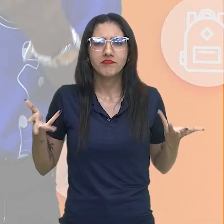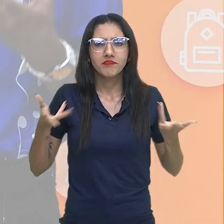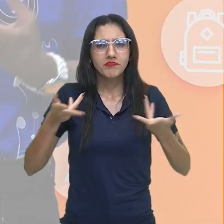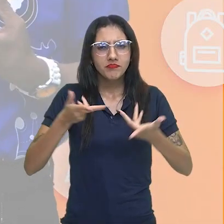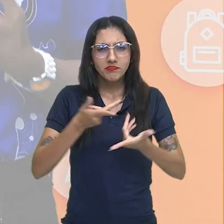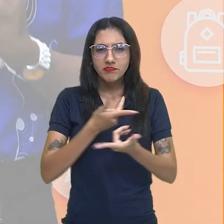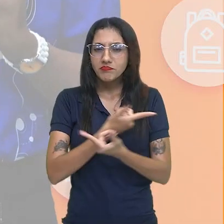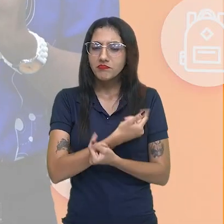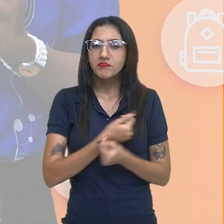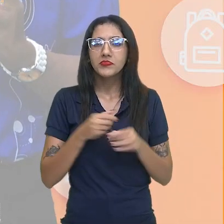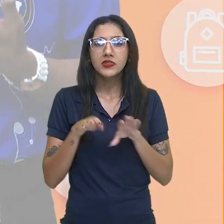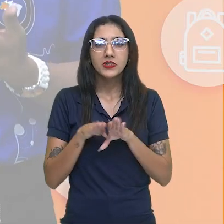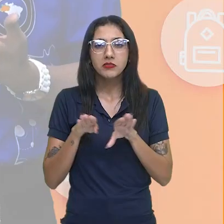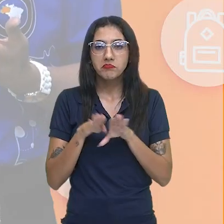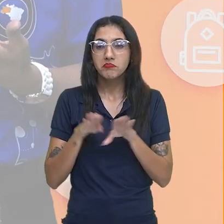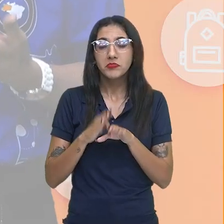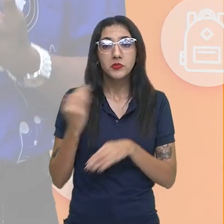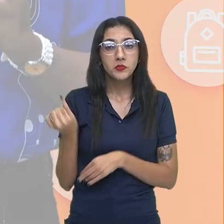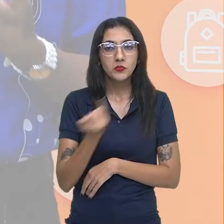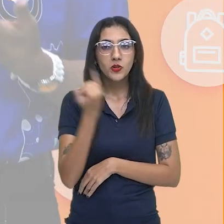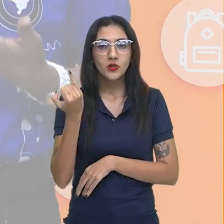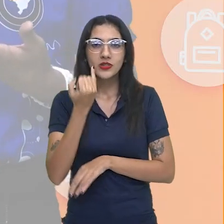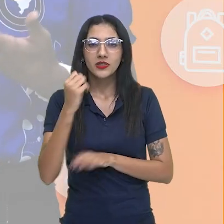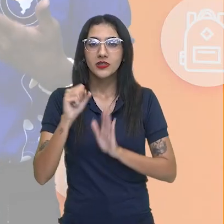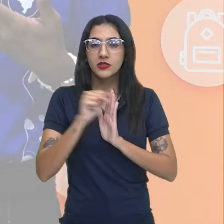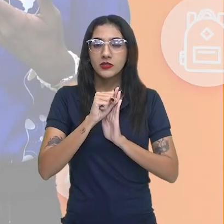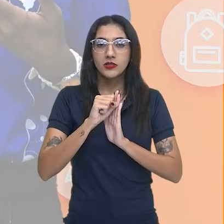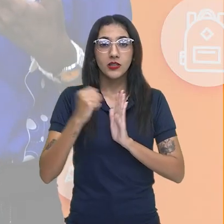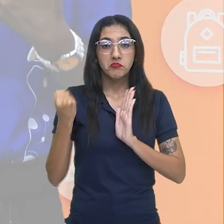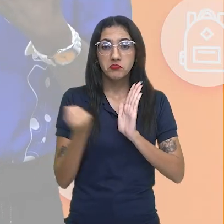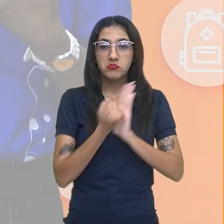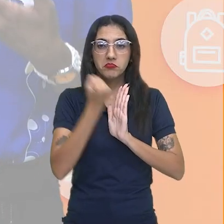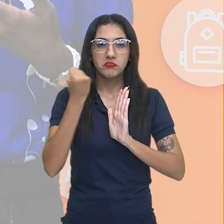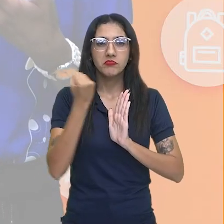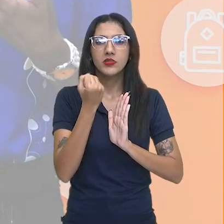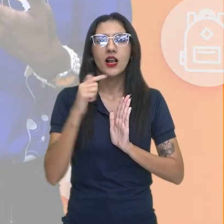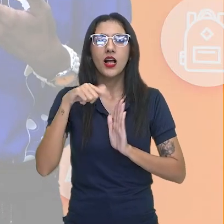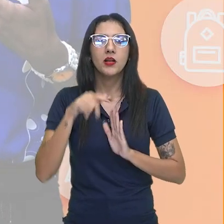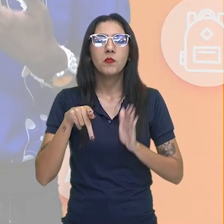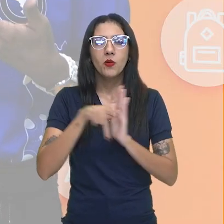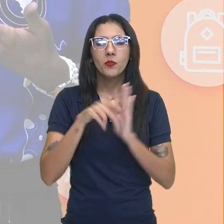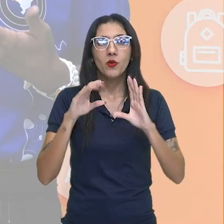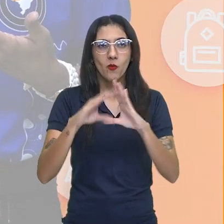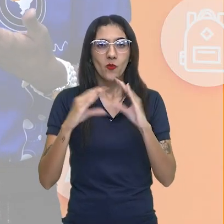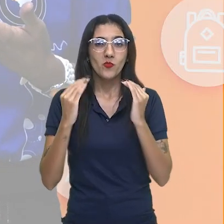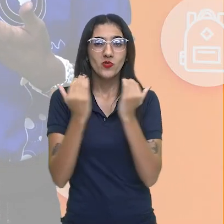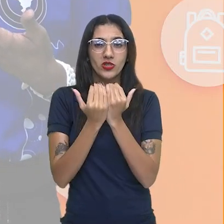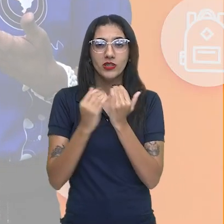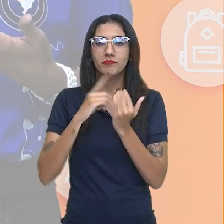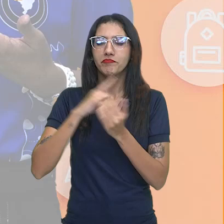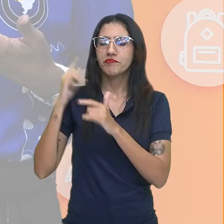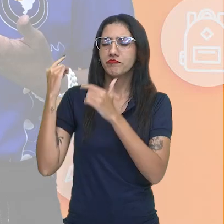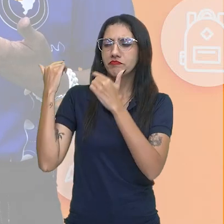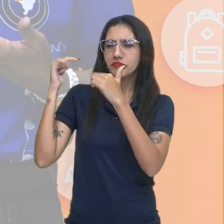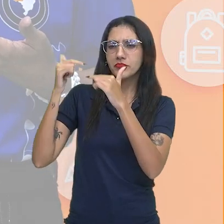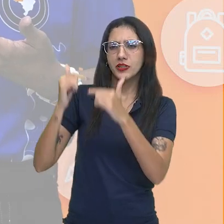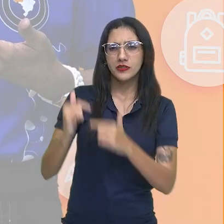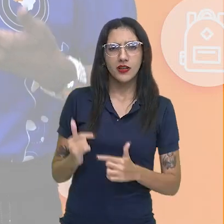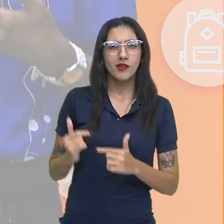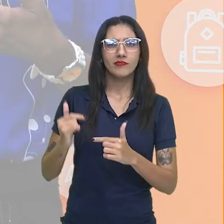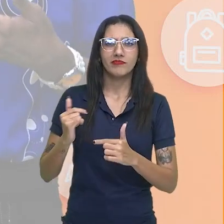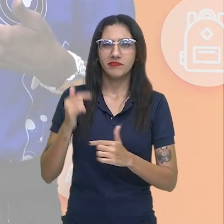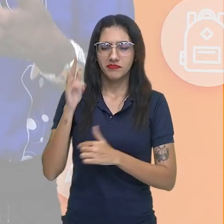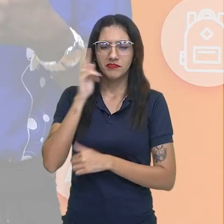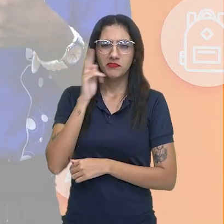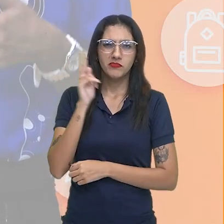a densidade simbólica construída por essas comunidades tradicionais ao longo da